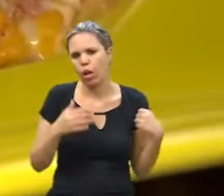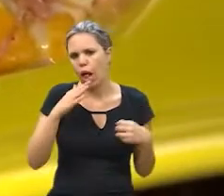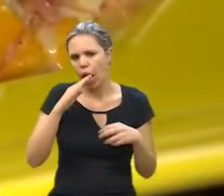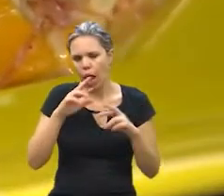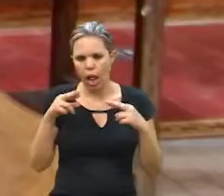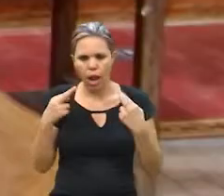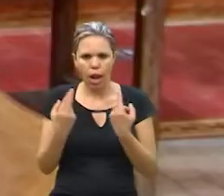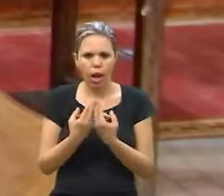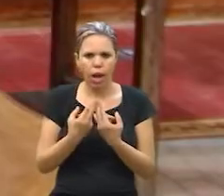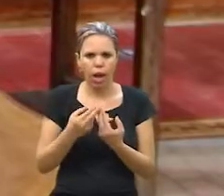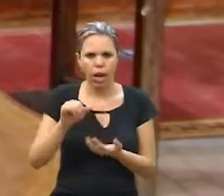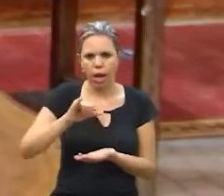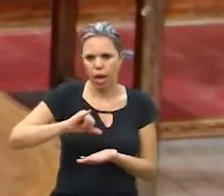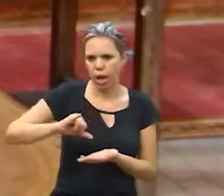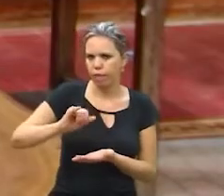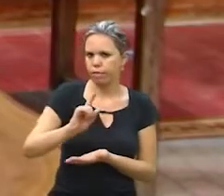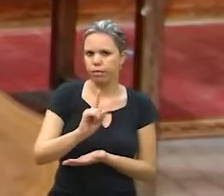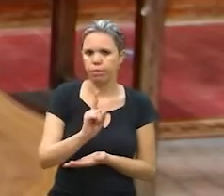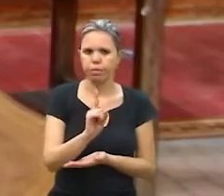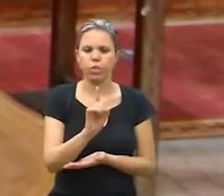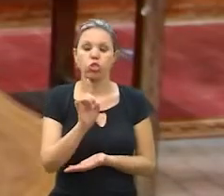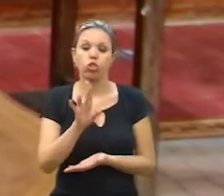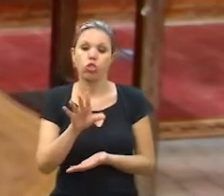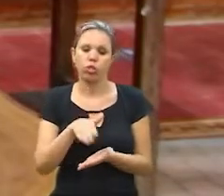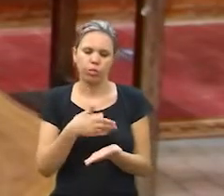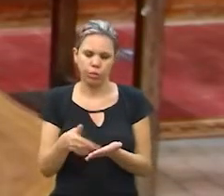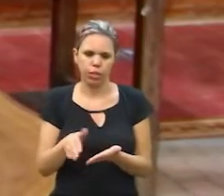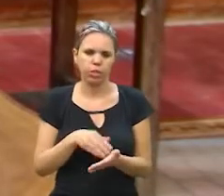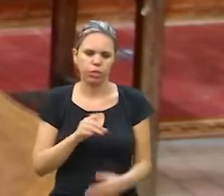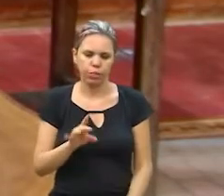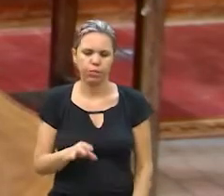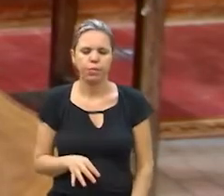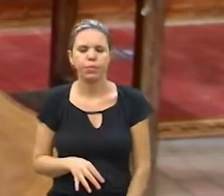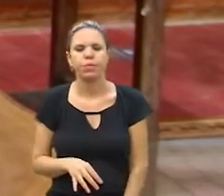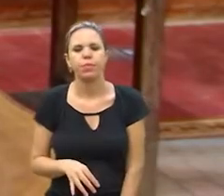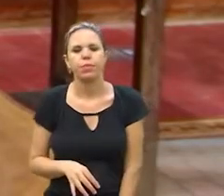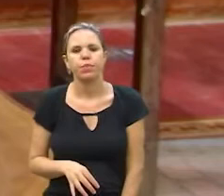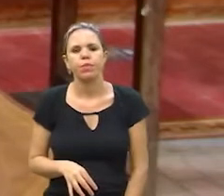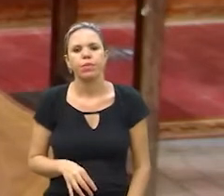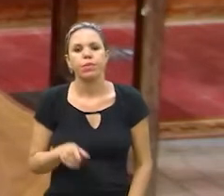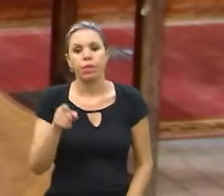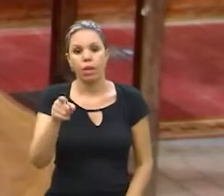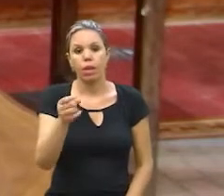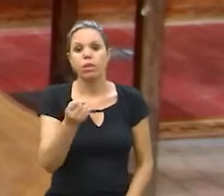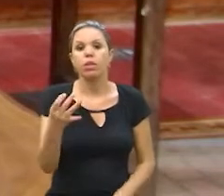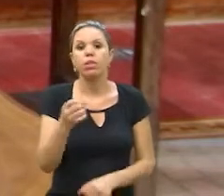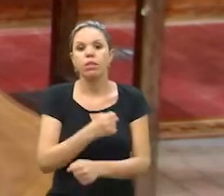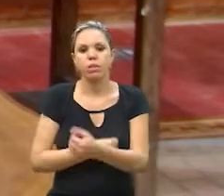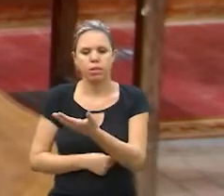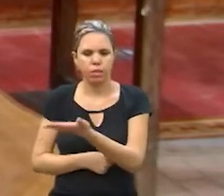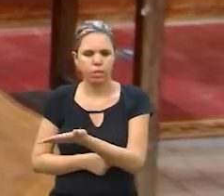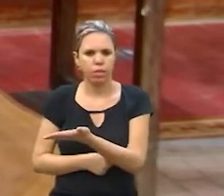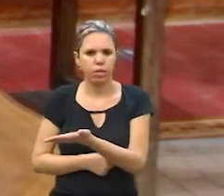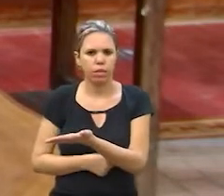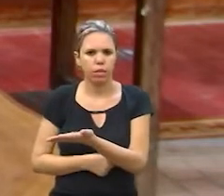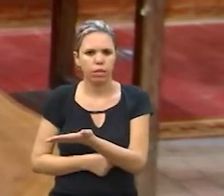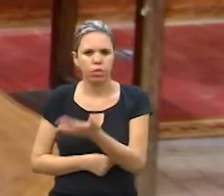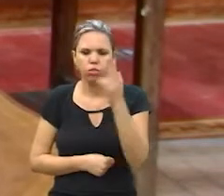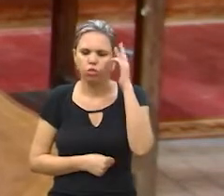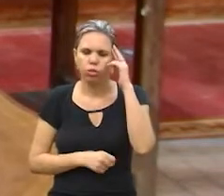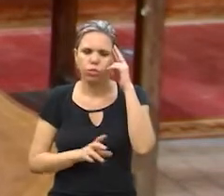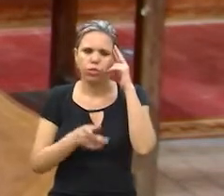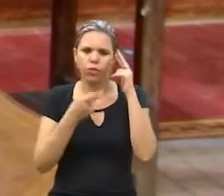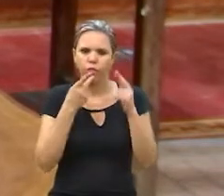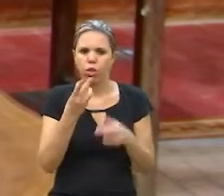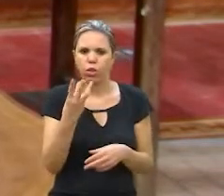alho. Azeite vai ou não? Azeite não, margarina. Não vai azeite. Não. Certo. Para essa receita aqui, rende ali, então, o chefe já